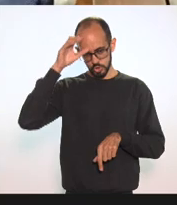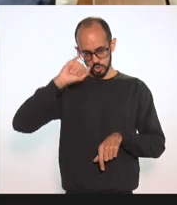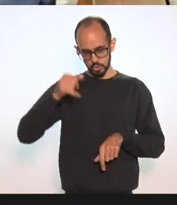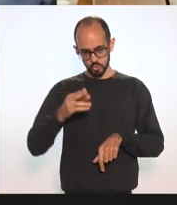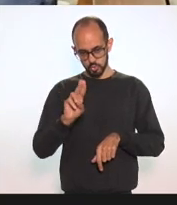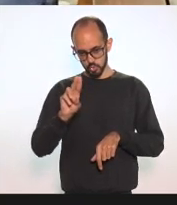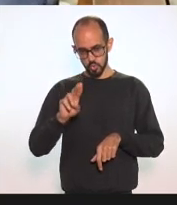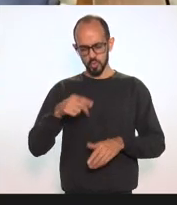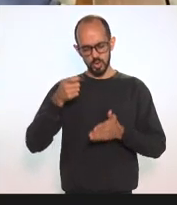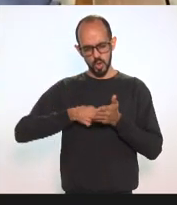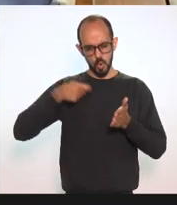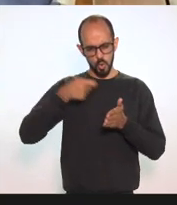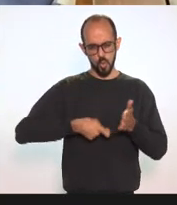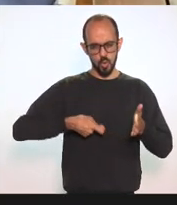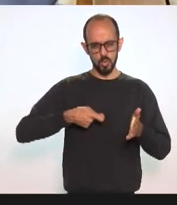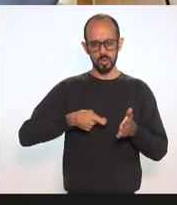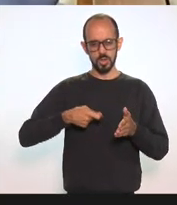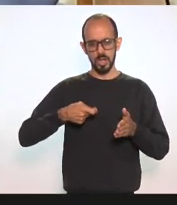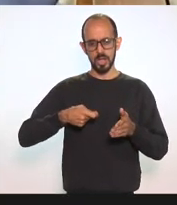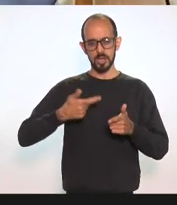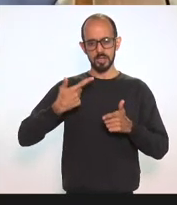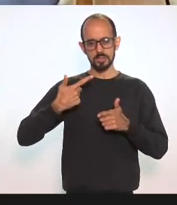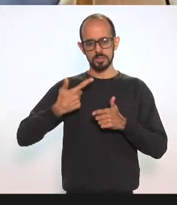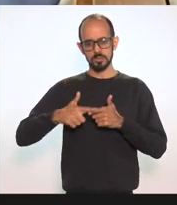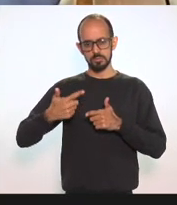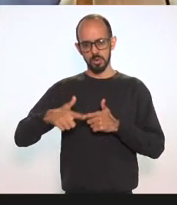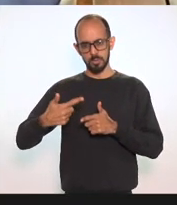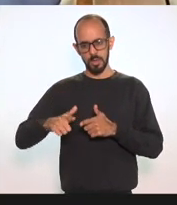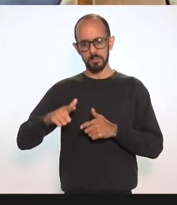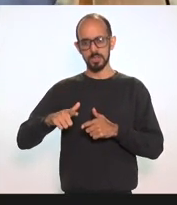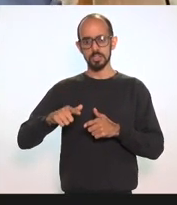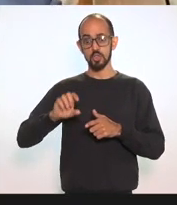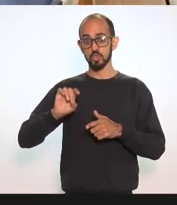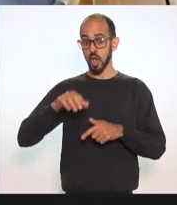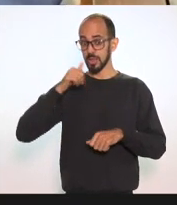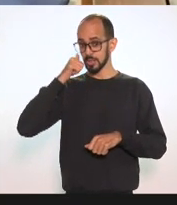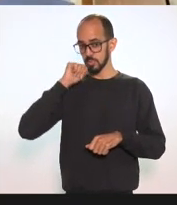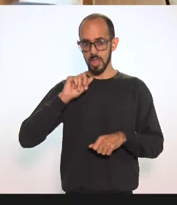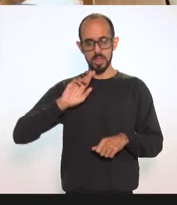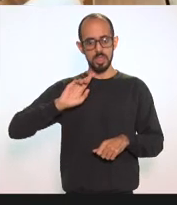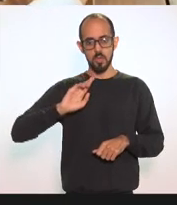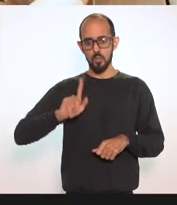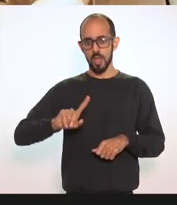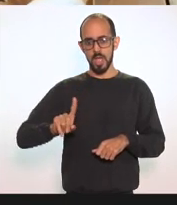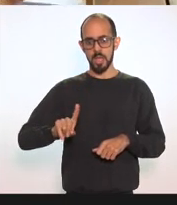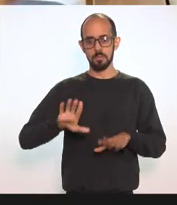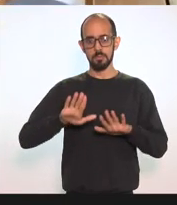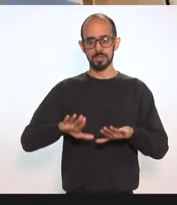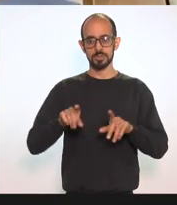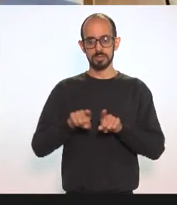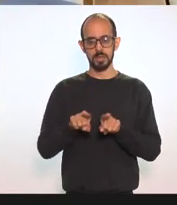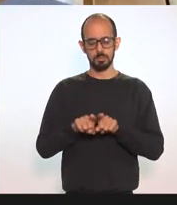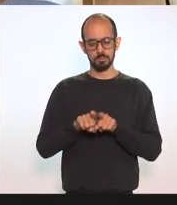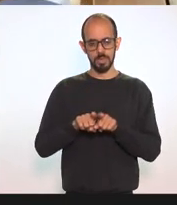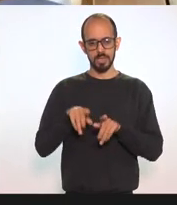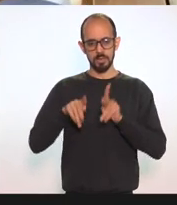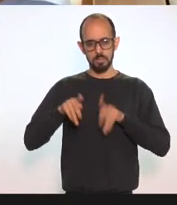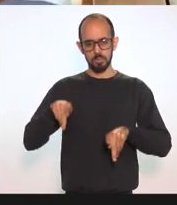nessa frente, nessa causa em defesa não só das mulheres, mas principalmente das mulheres pretas